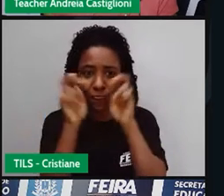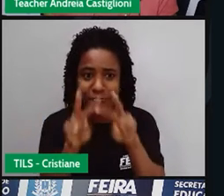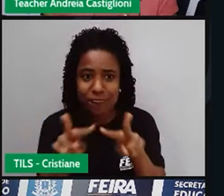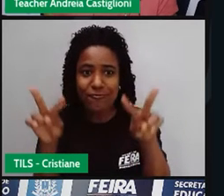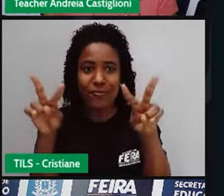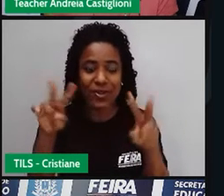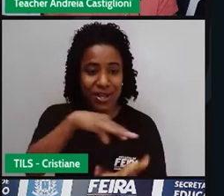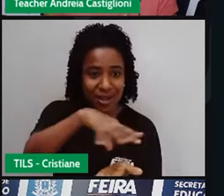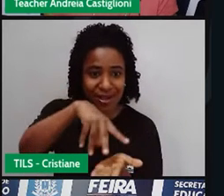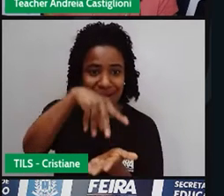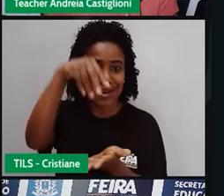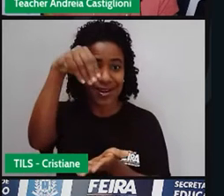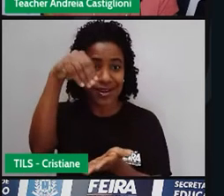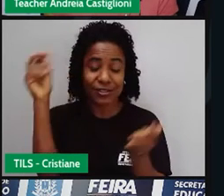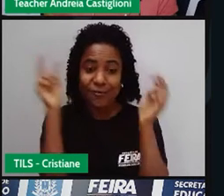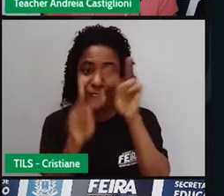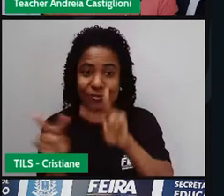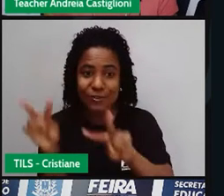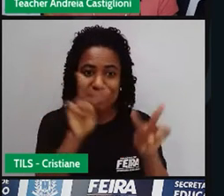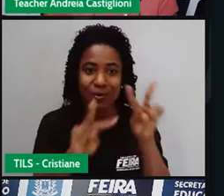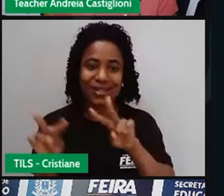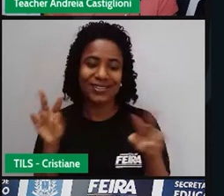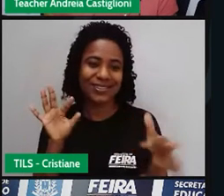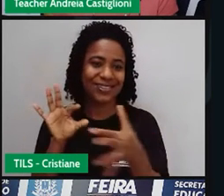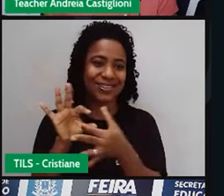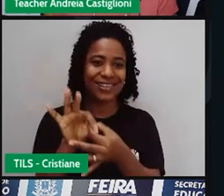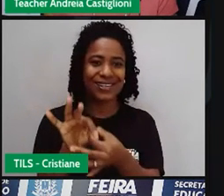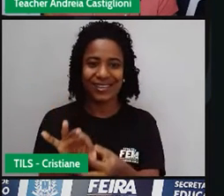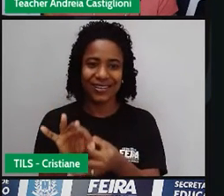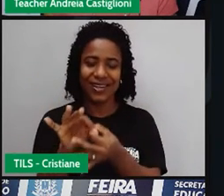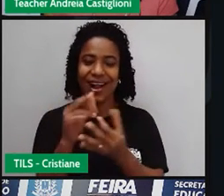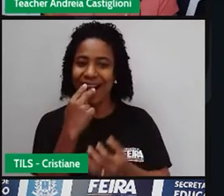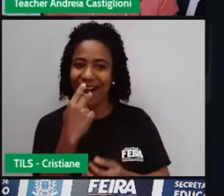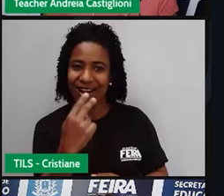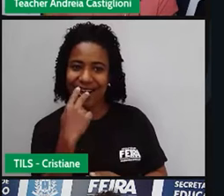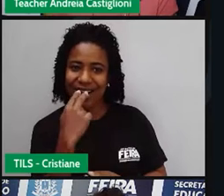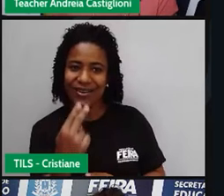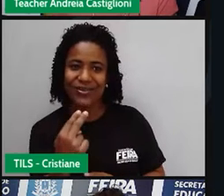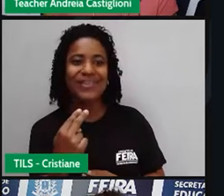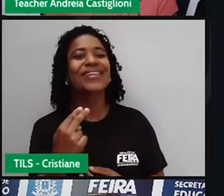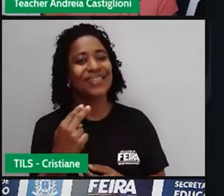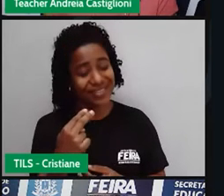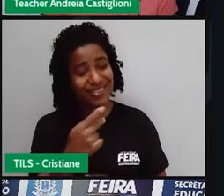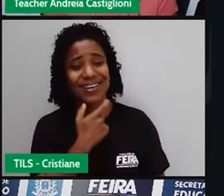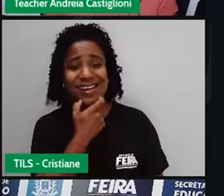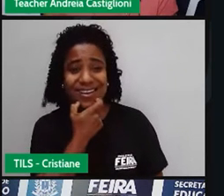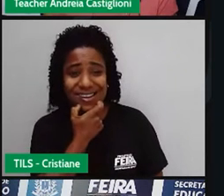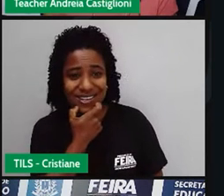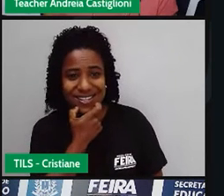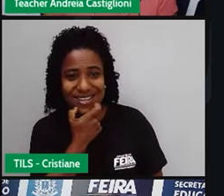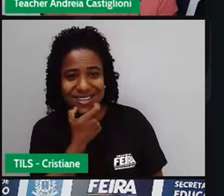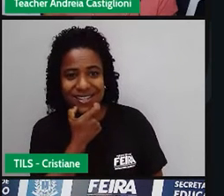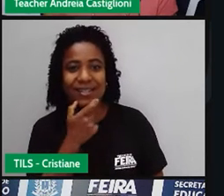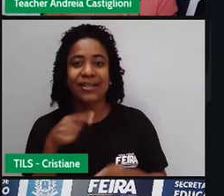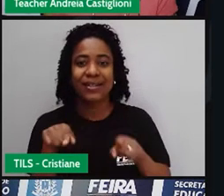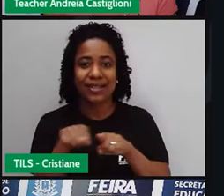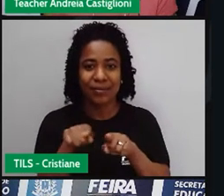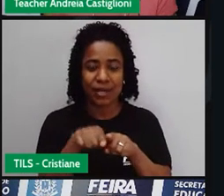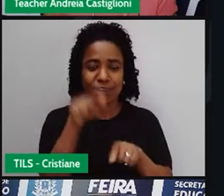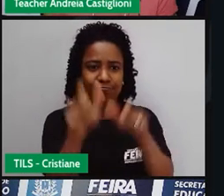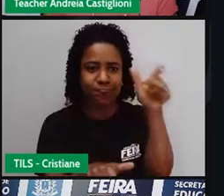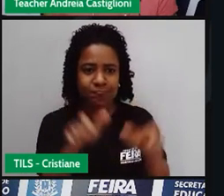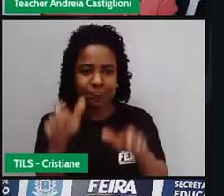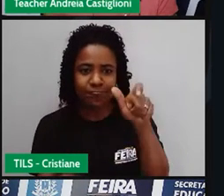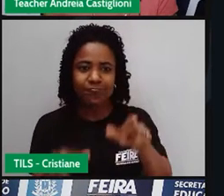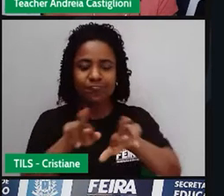vinculadas a língua inglesa valorizando a diversidade com excesso de cidade Lógico né no tema